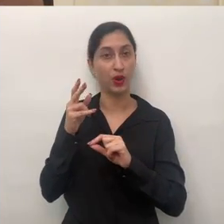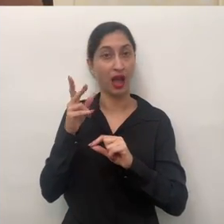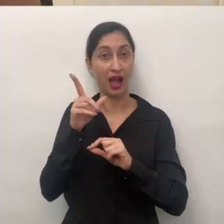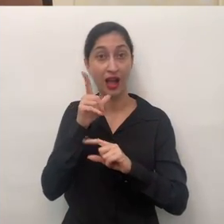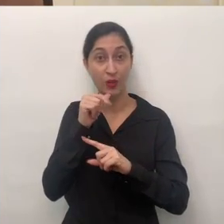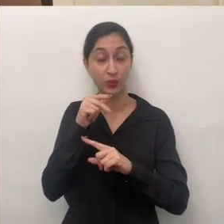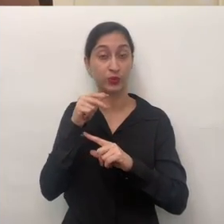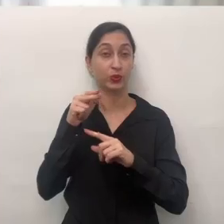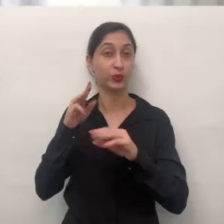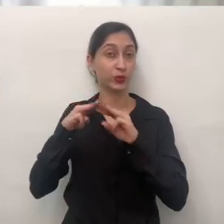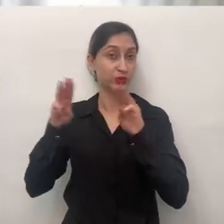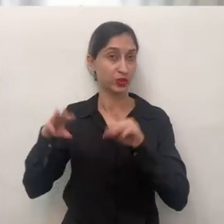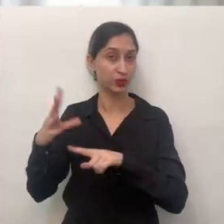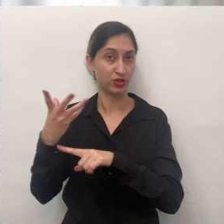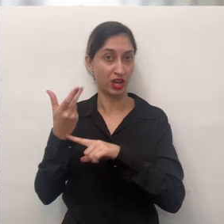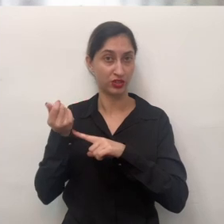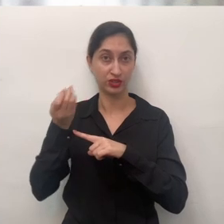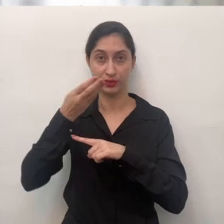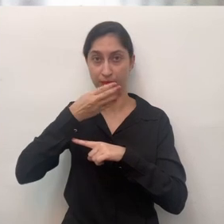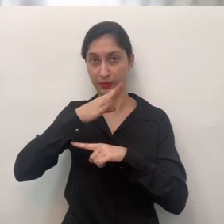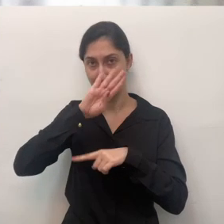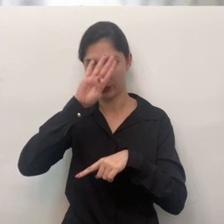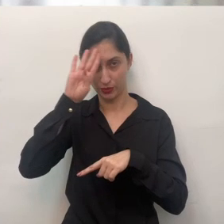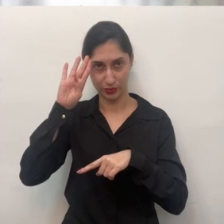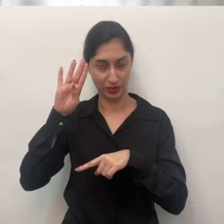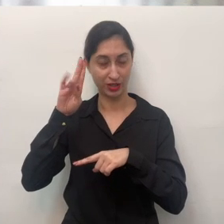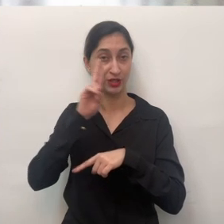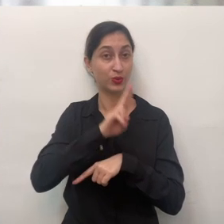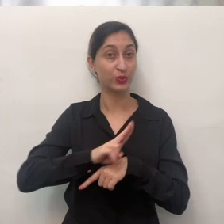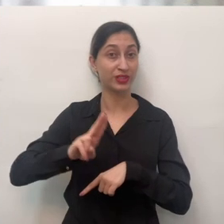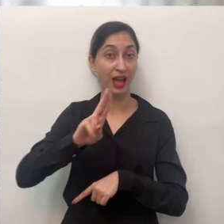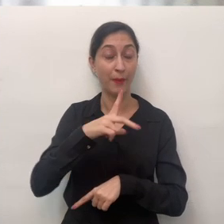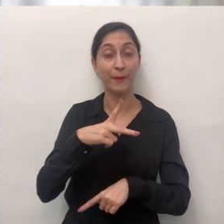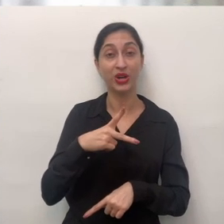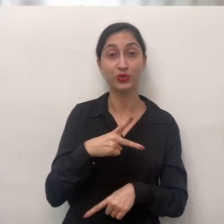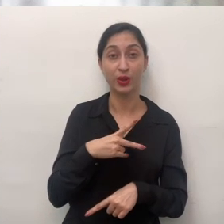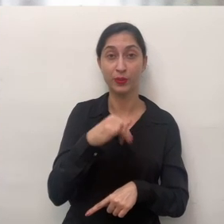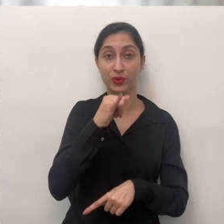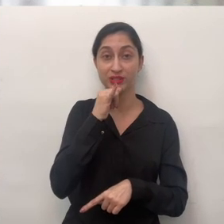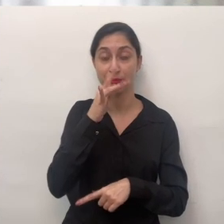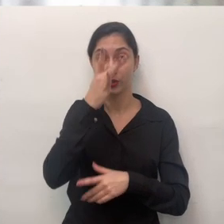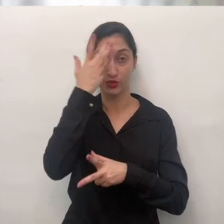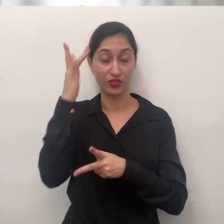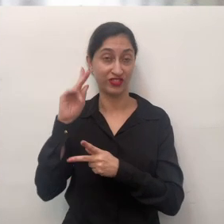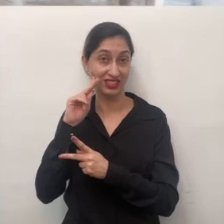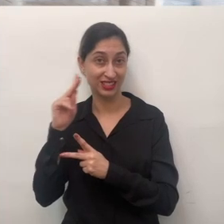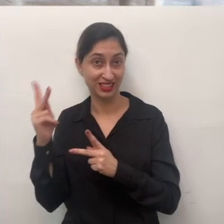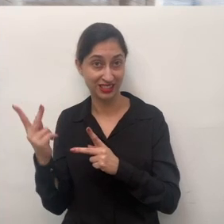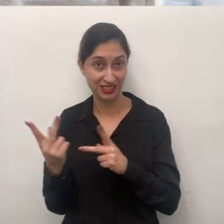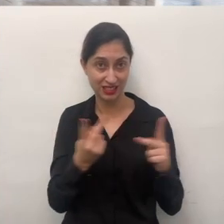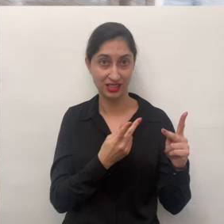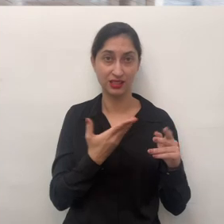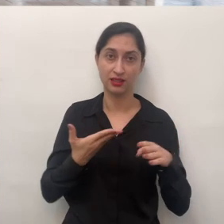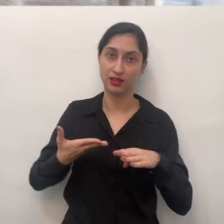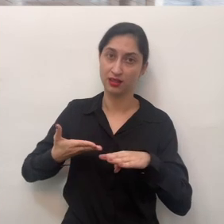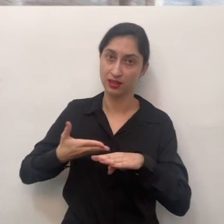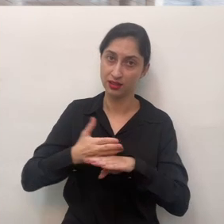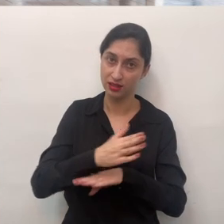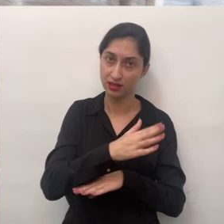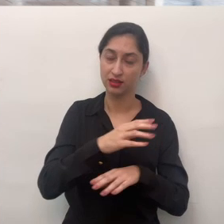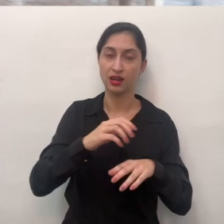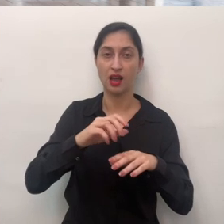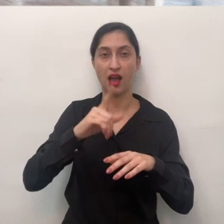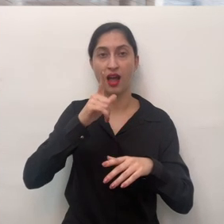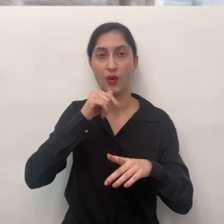Arte da Pampulha, para um uso privado, no momento em que os participantes, os visitantes, acessam,